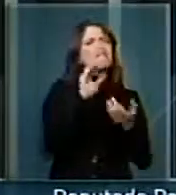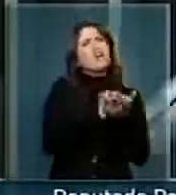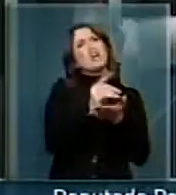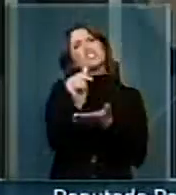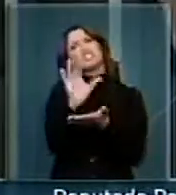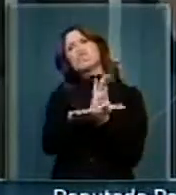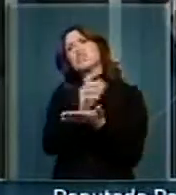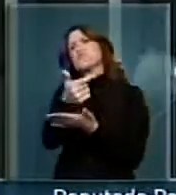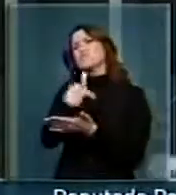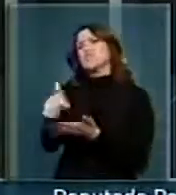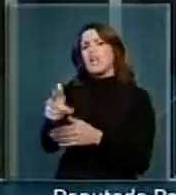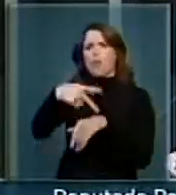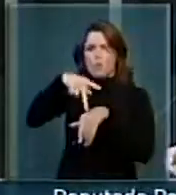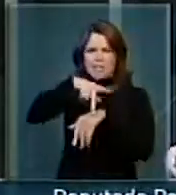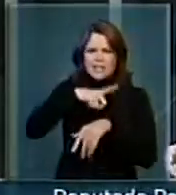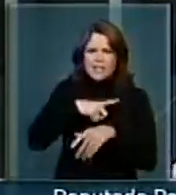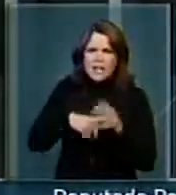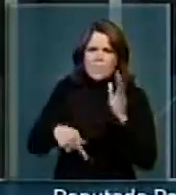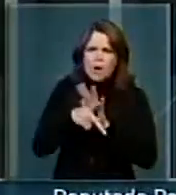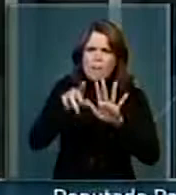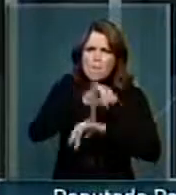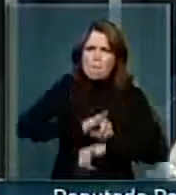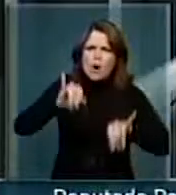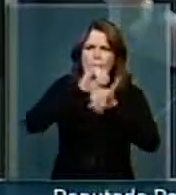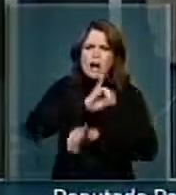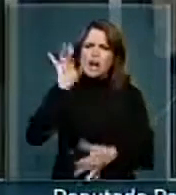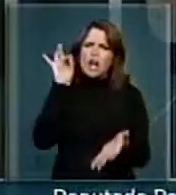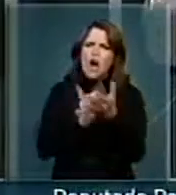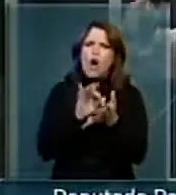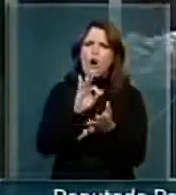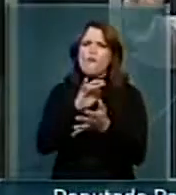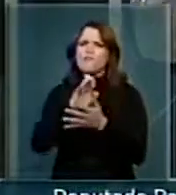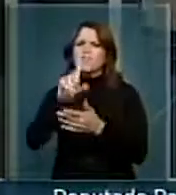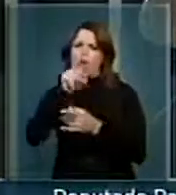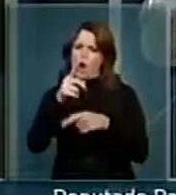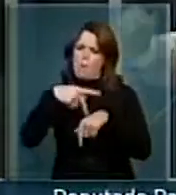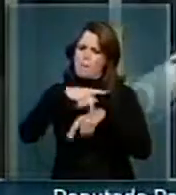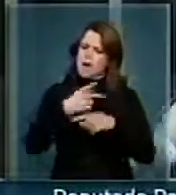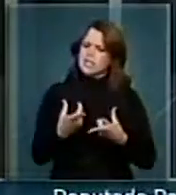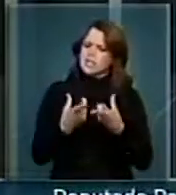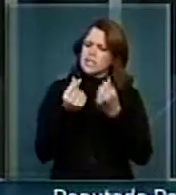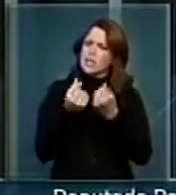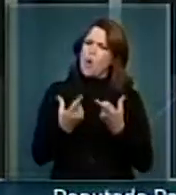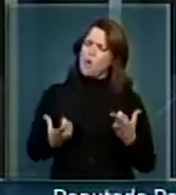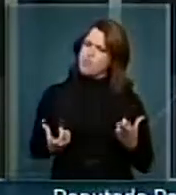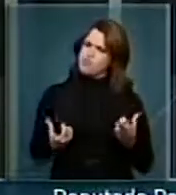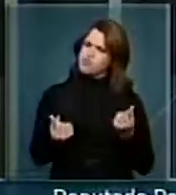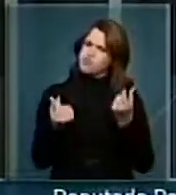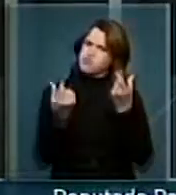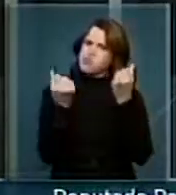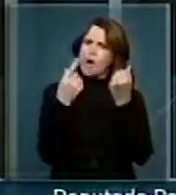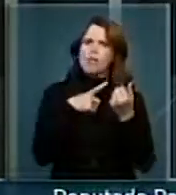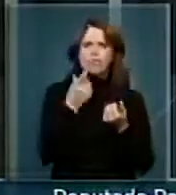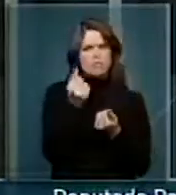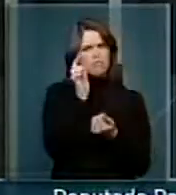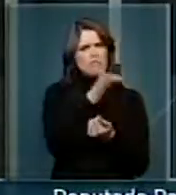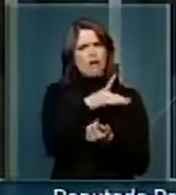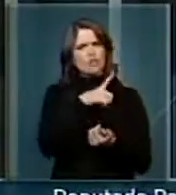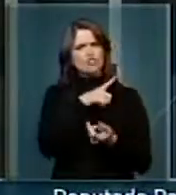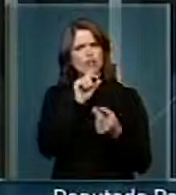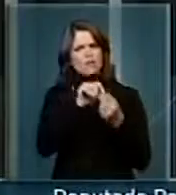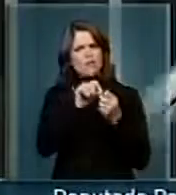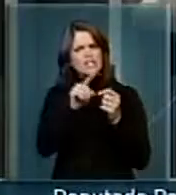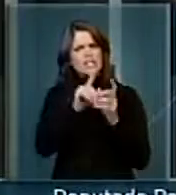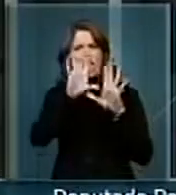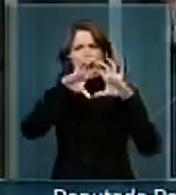recursos num país que, segundo a propaganda oficial, é um país rico, é um país milionário, que tem recursos para fazer